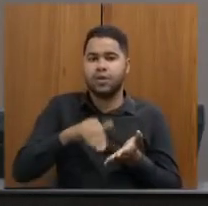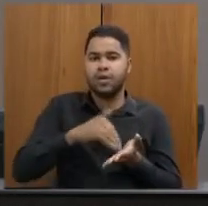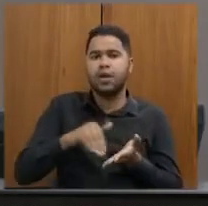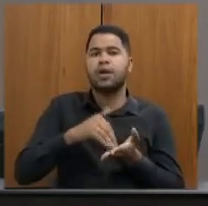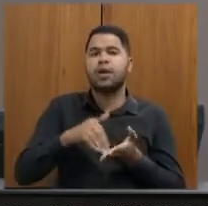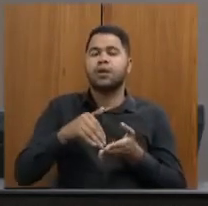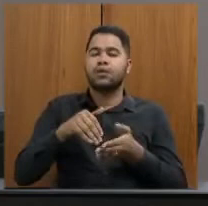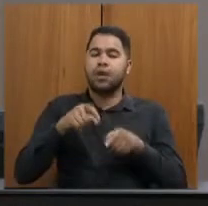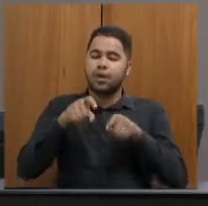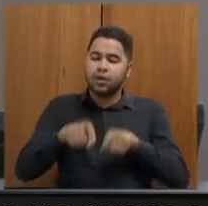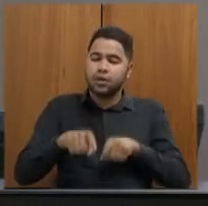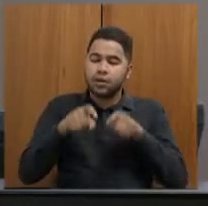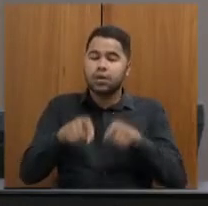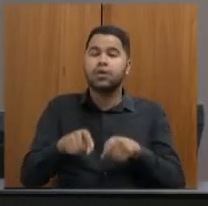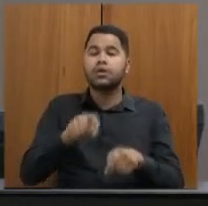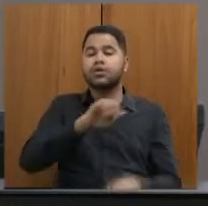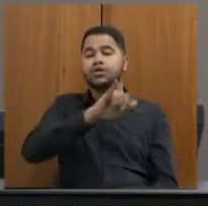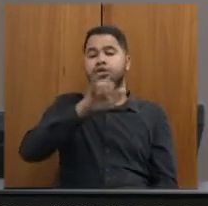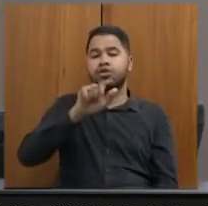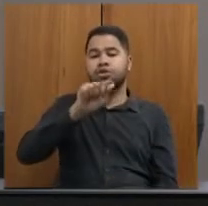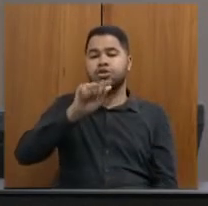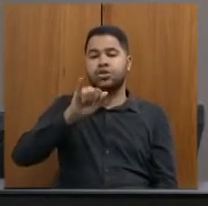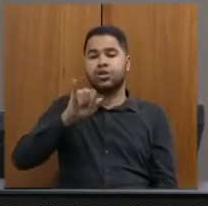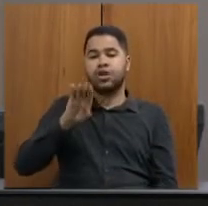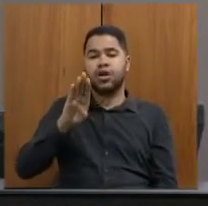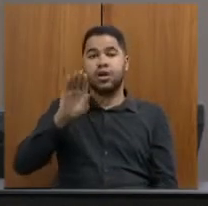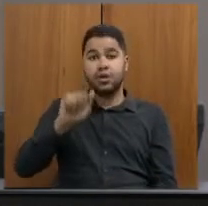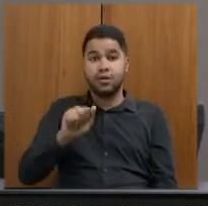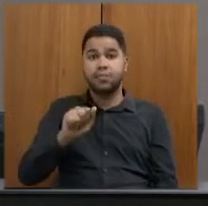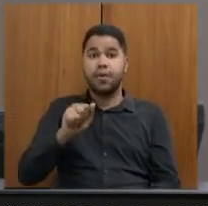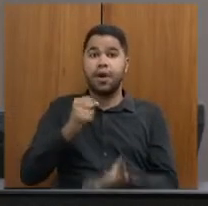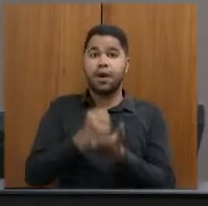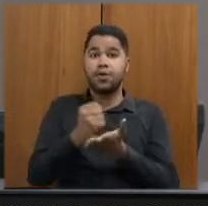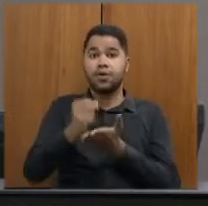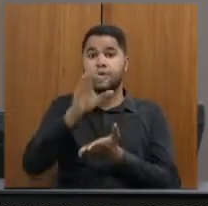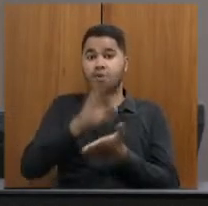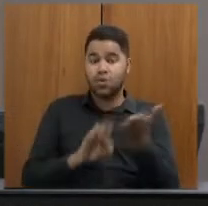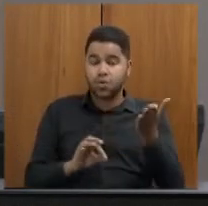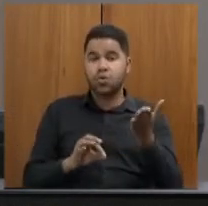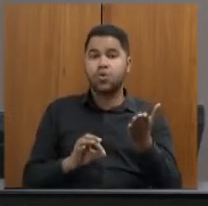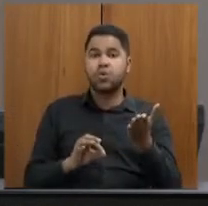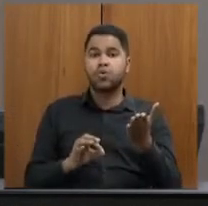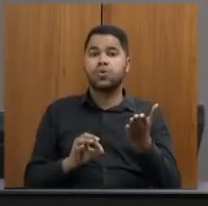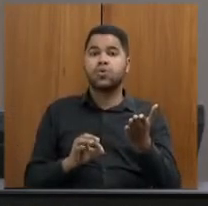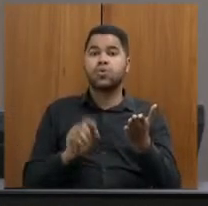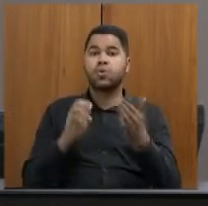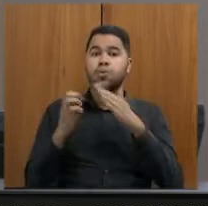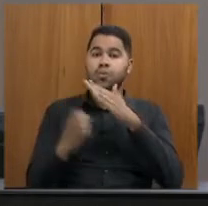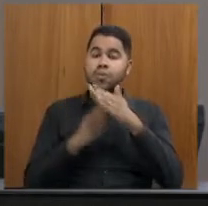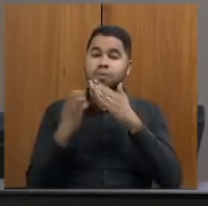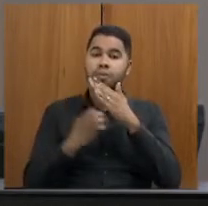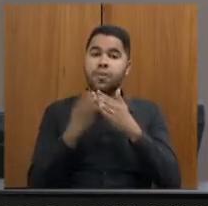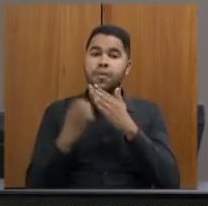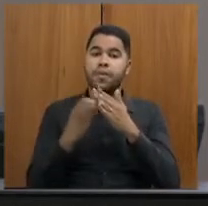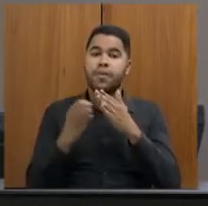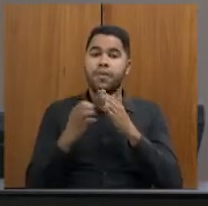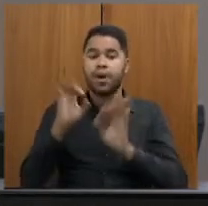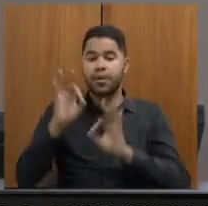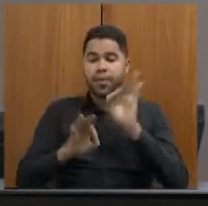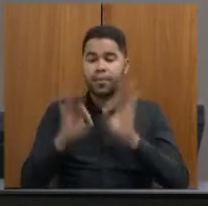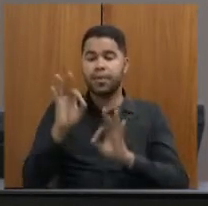e no projeto Jaíba e em contratação nós fizemos um contratamos uma empresa para a macrodrenagem